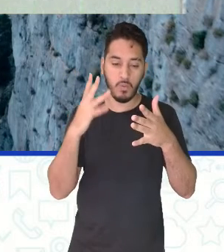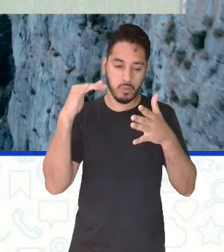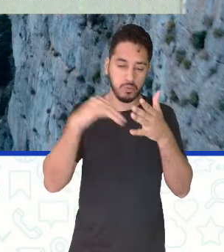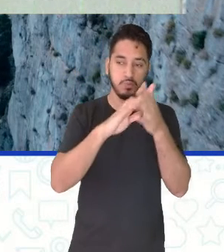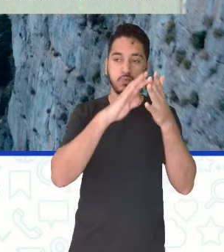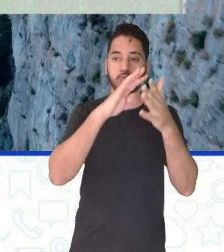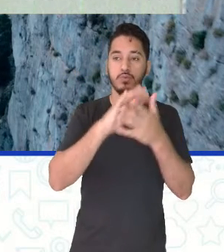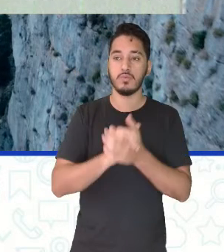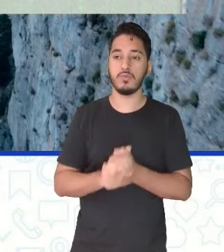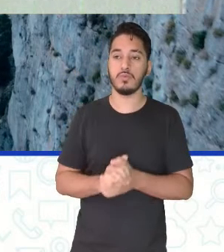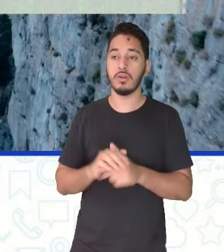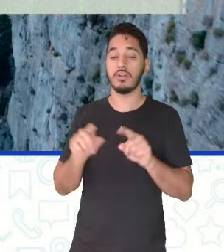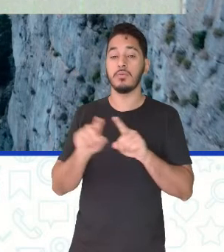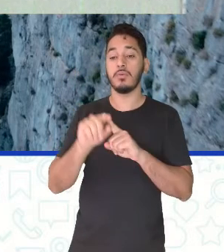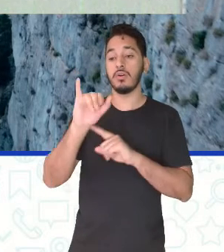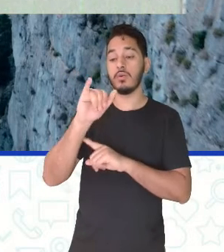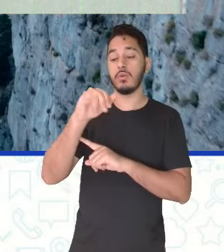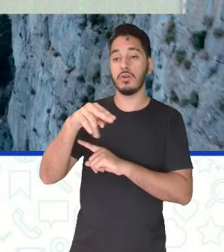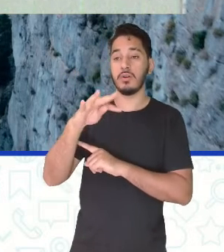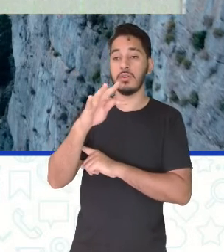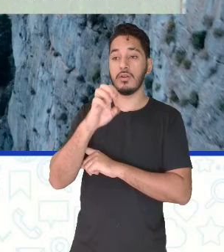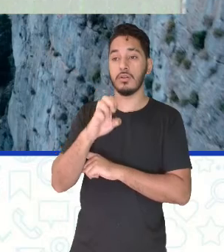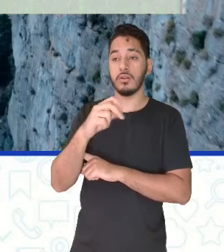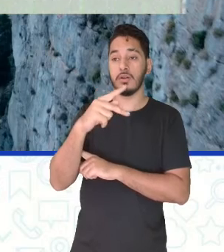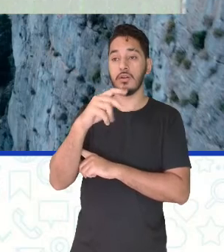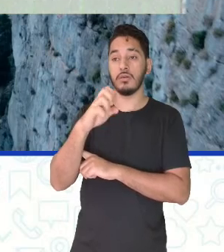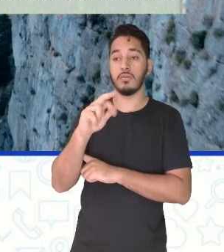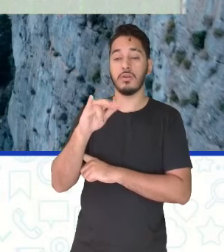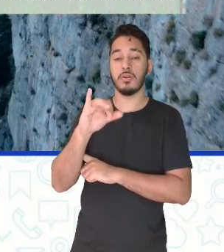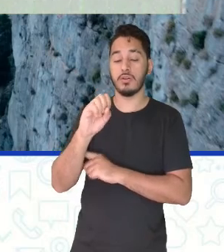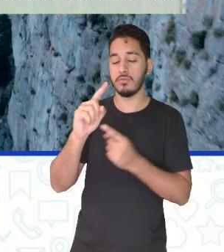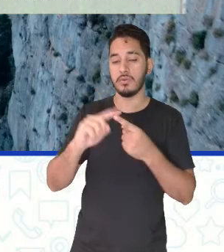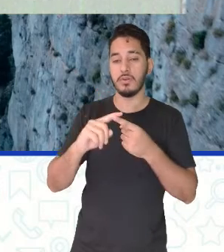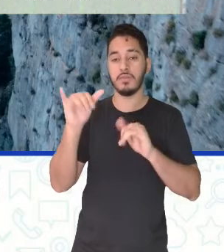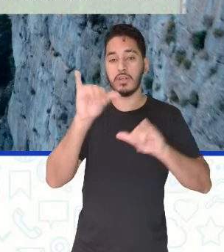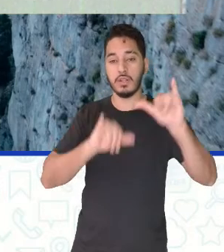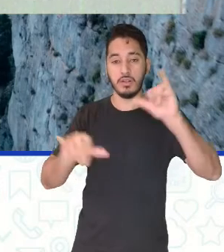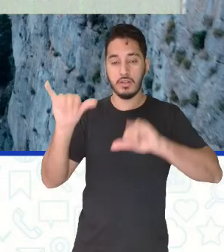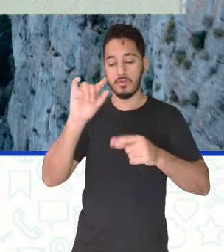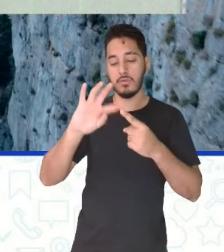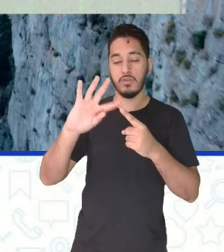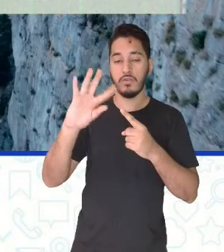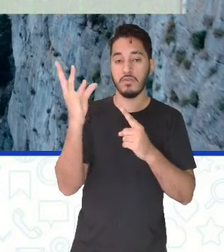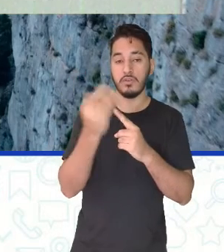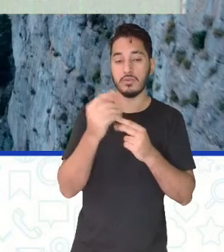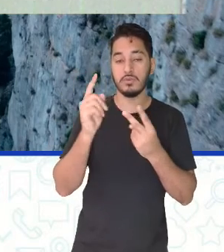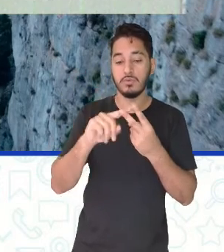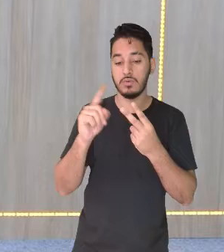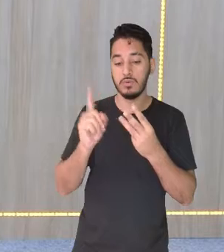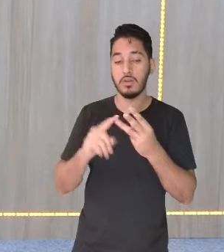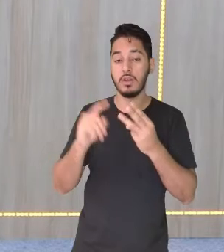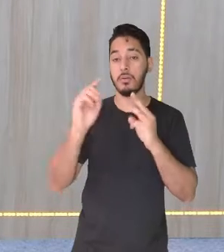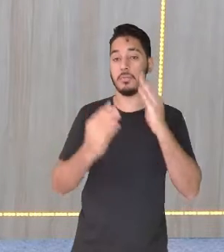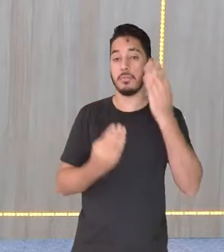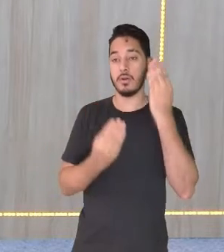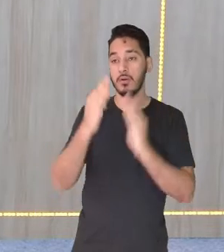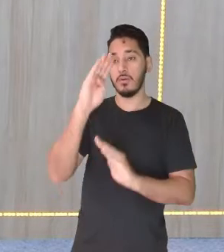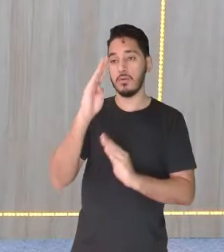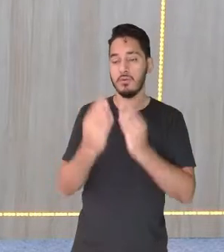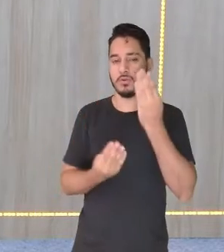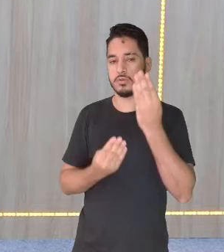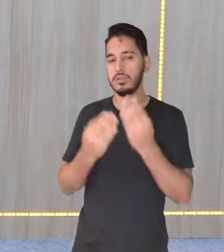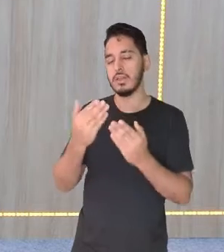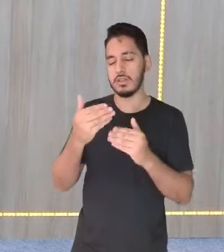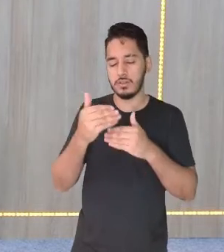vem o intemperismo, né? Que ele vai se dividir em três: químico, físico e biológico. E aí assim, a partir